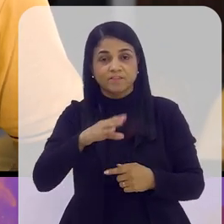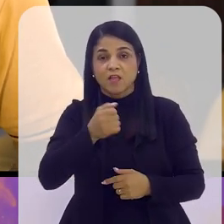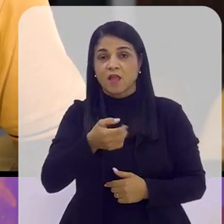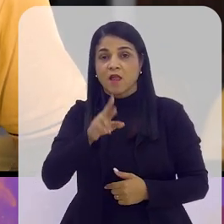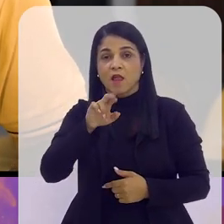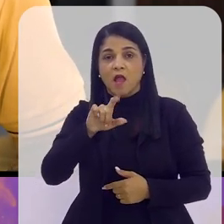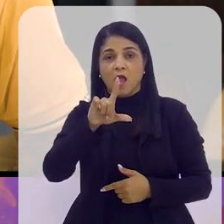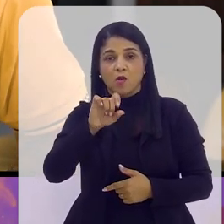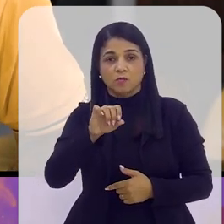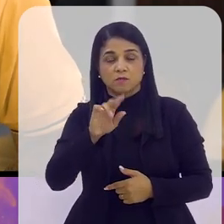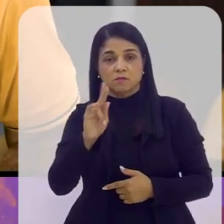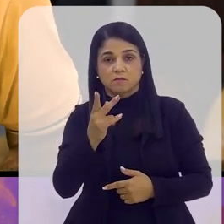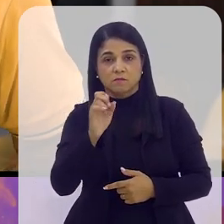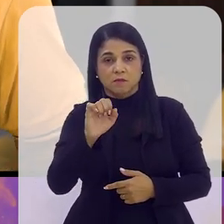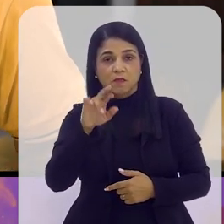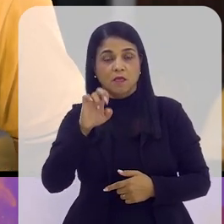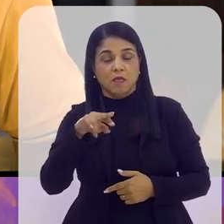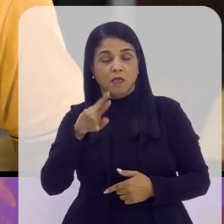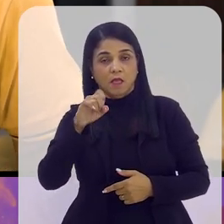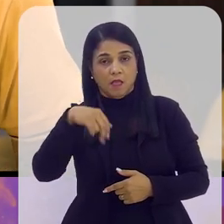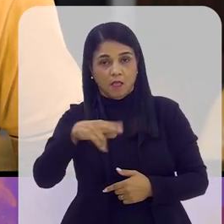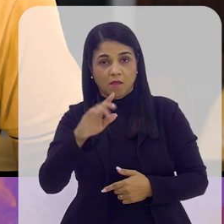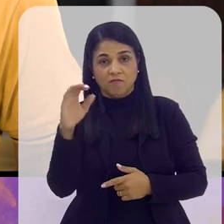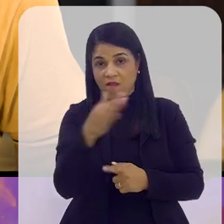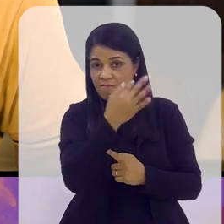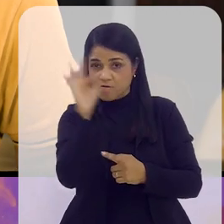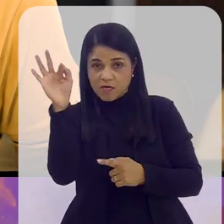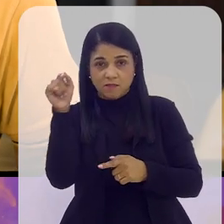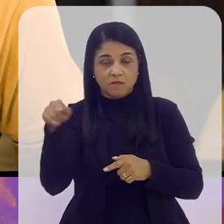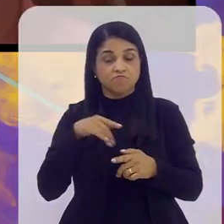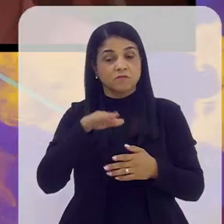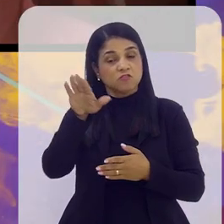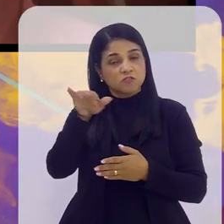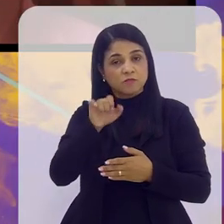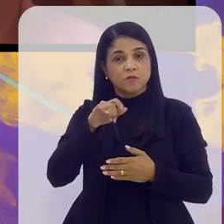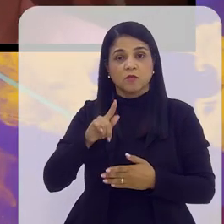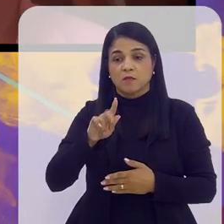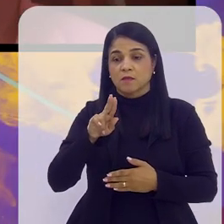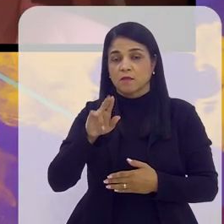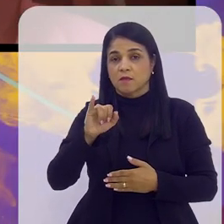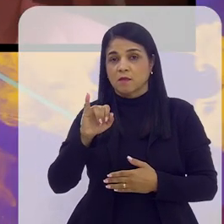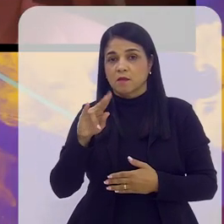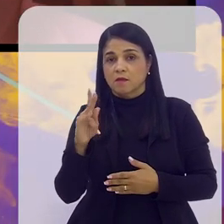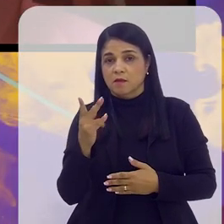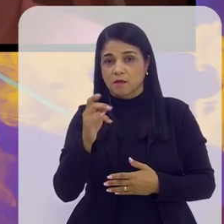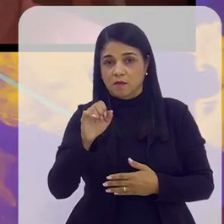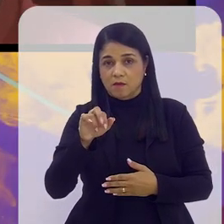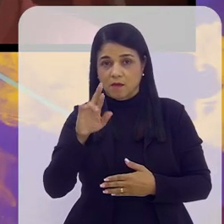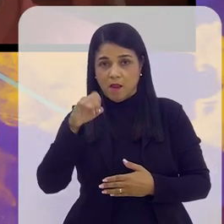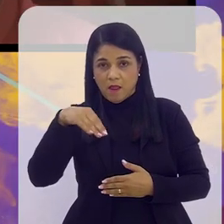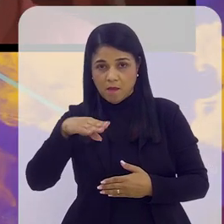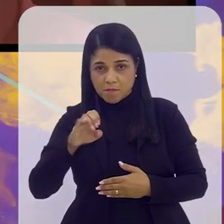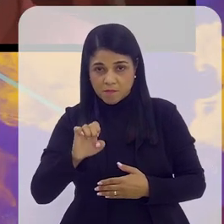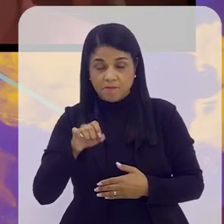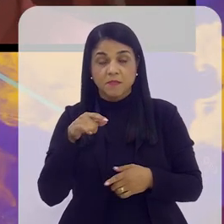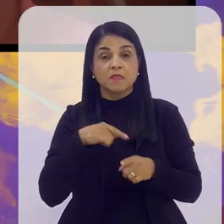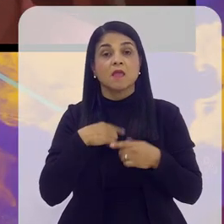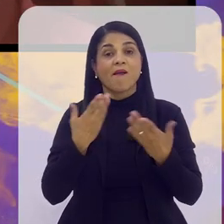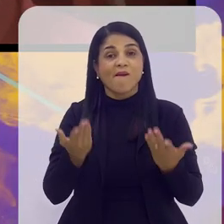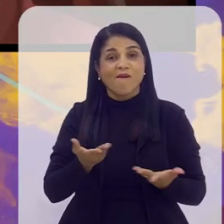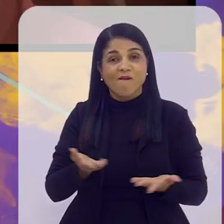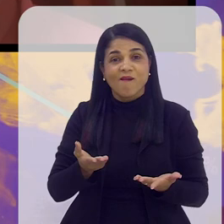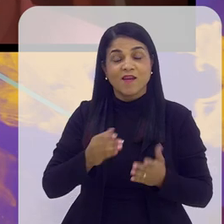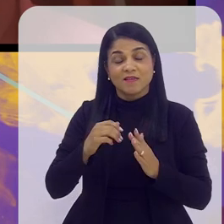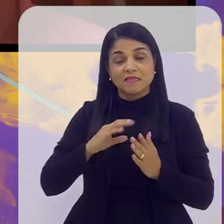26 anos, atua no Mônaco da França, convocado Guilherme Arana. Outro lateral do Atlético Mineiro, vamos lá.